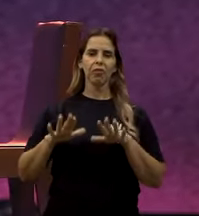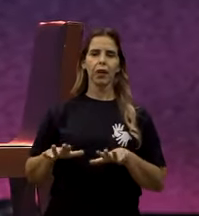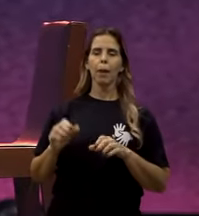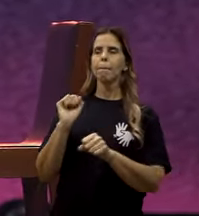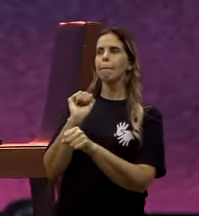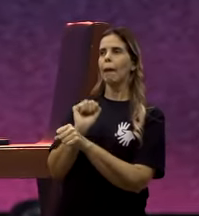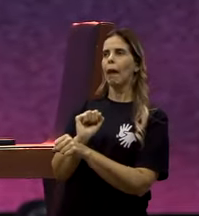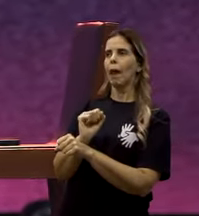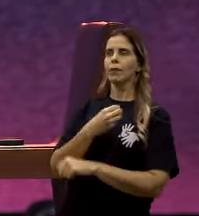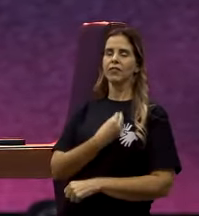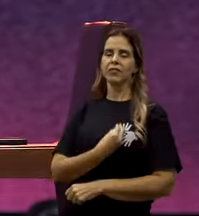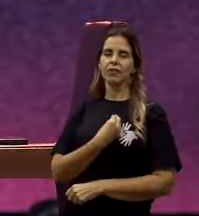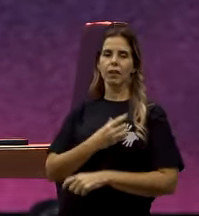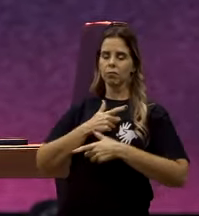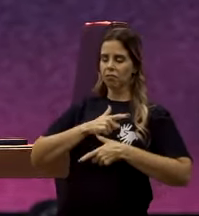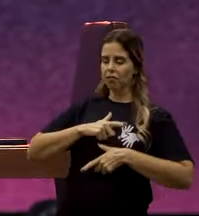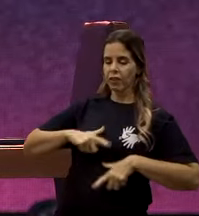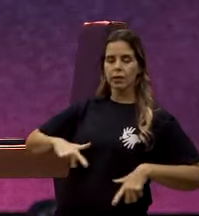propósito